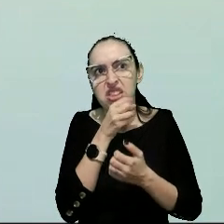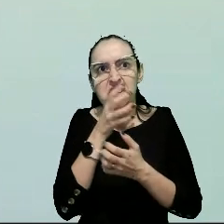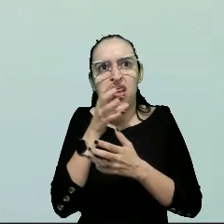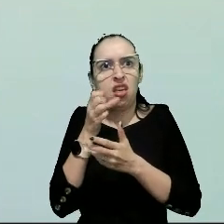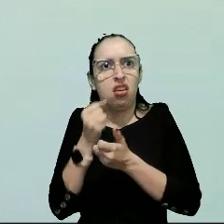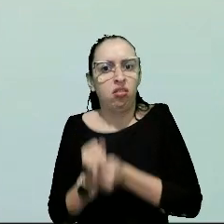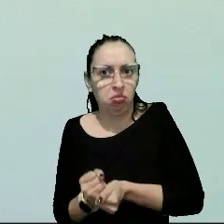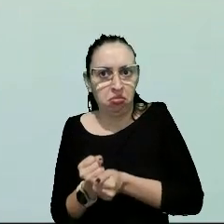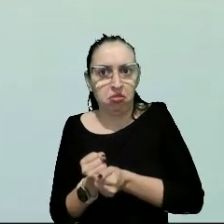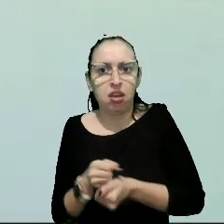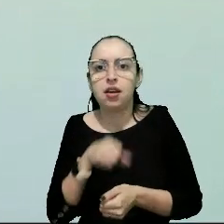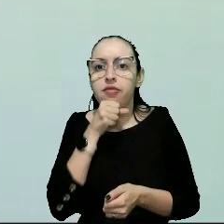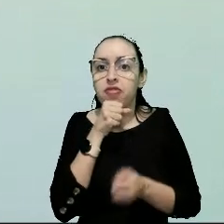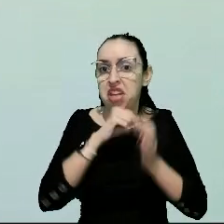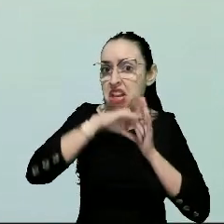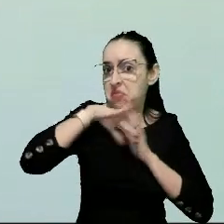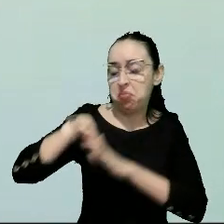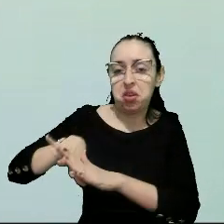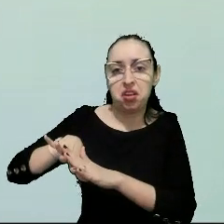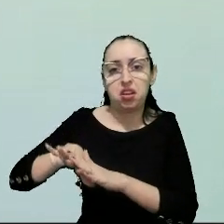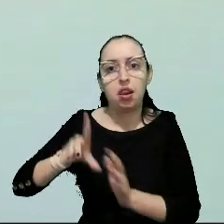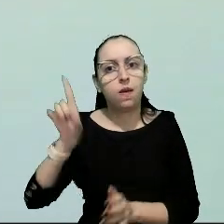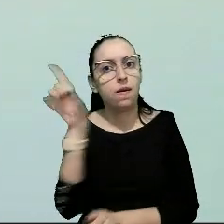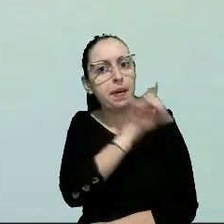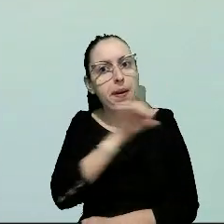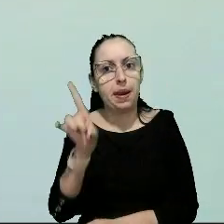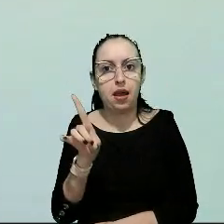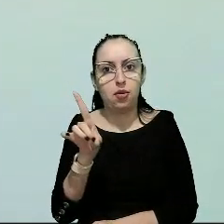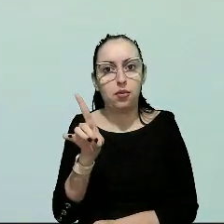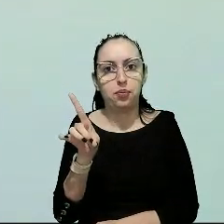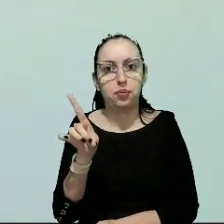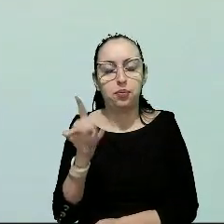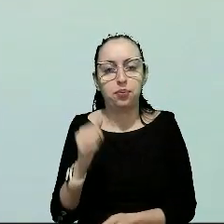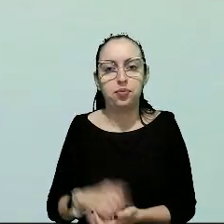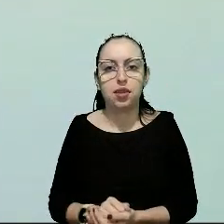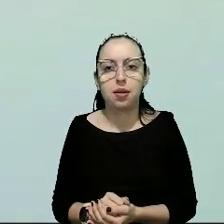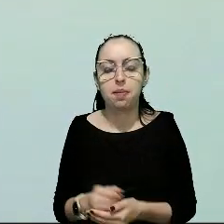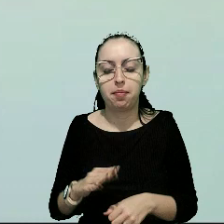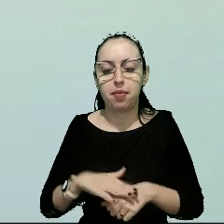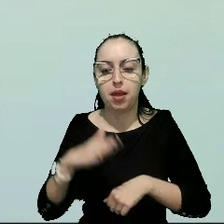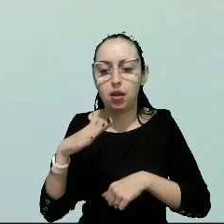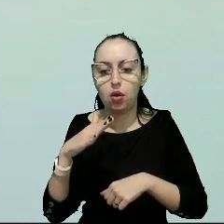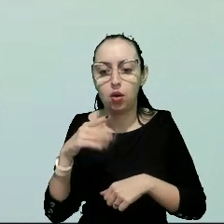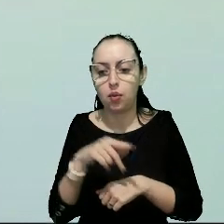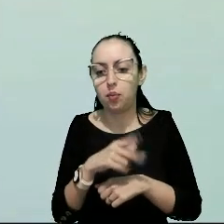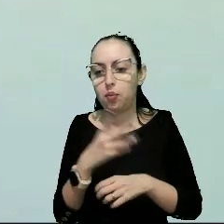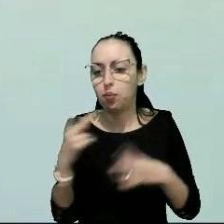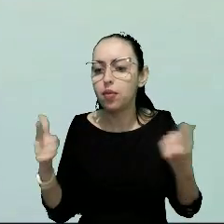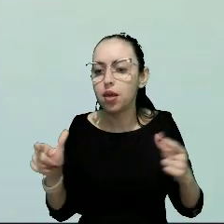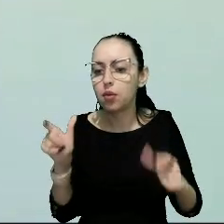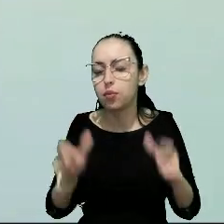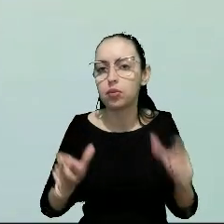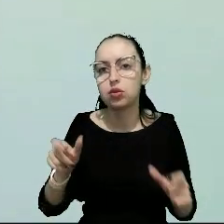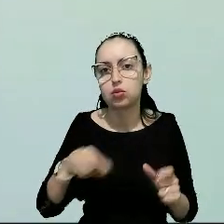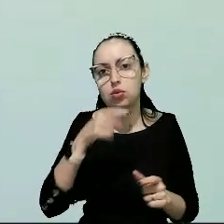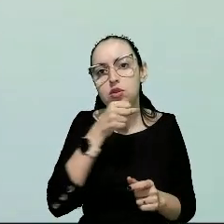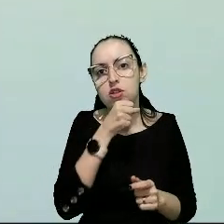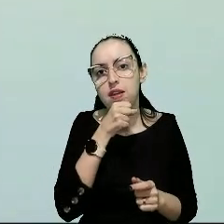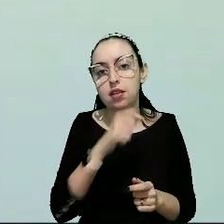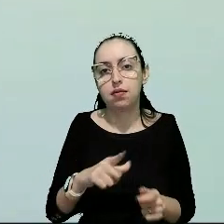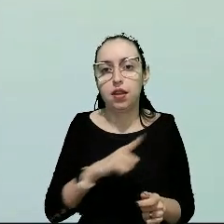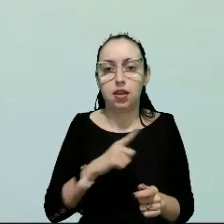é um peso, velho é descartável. Não. Se as condi... A maior parte dos velhos